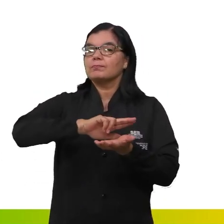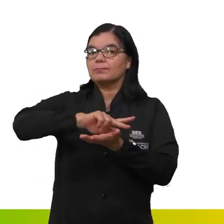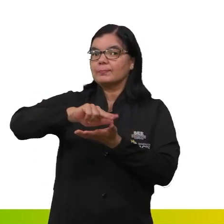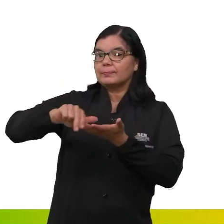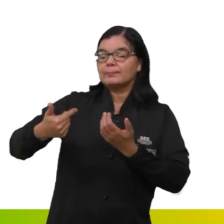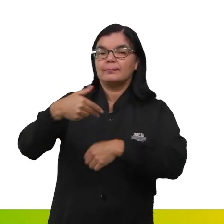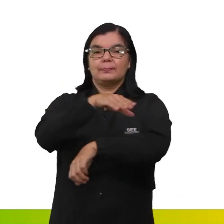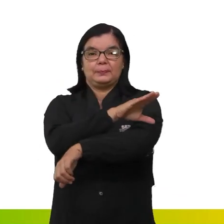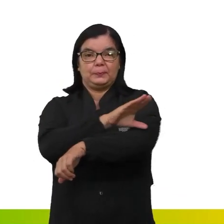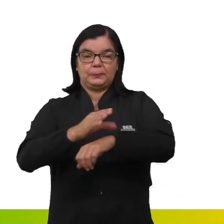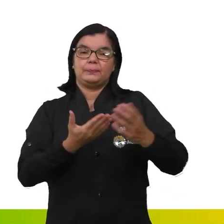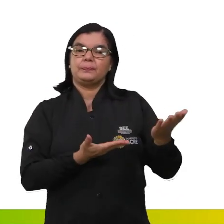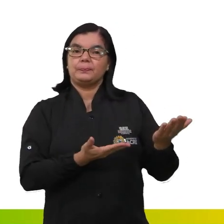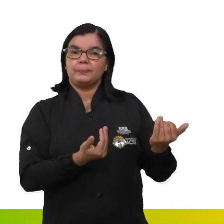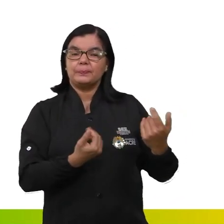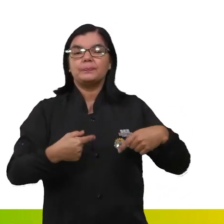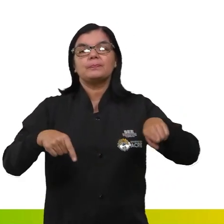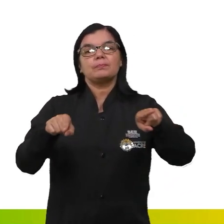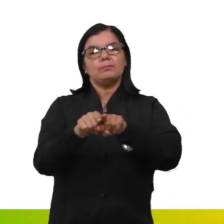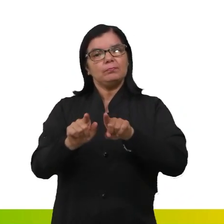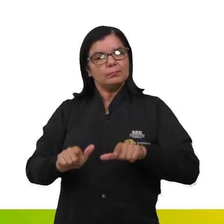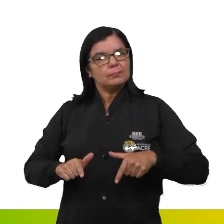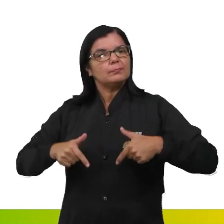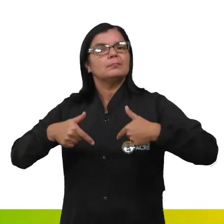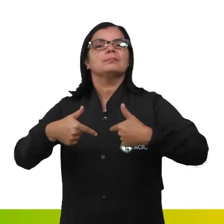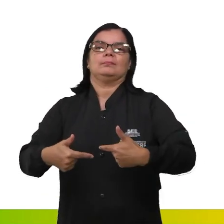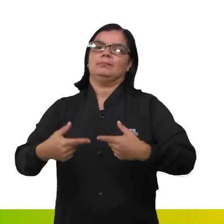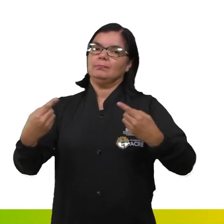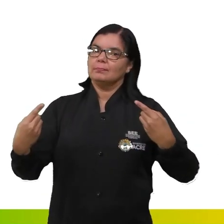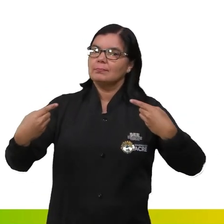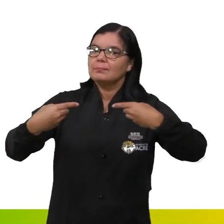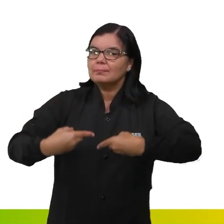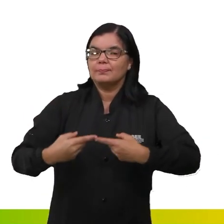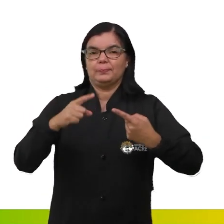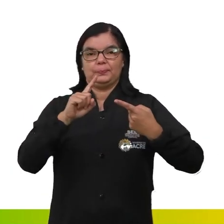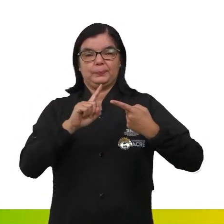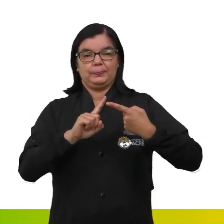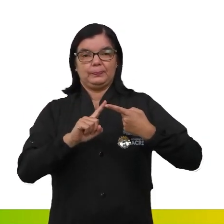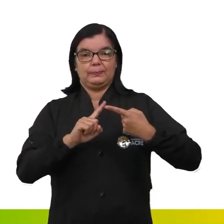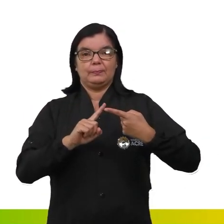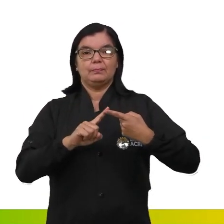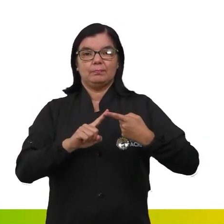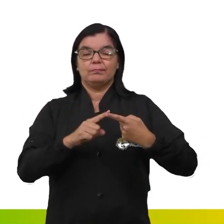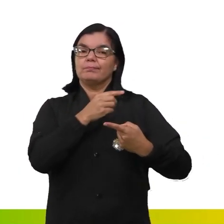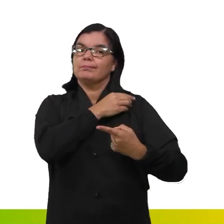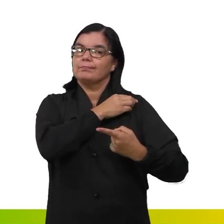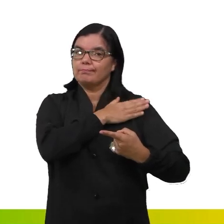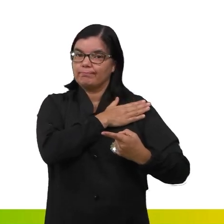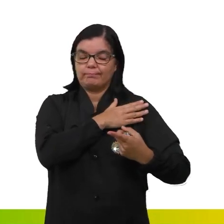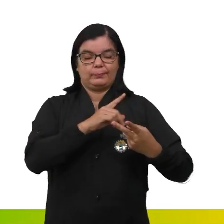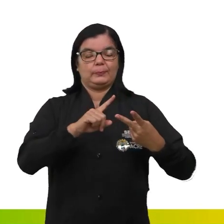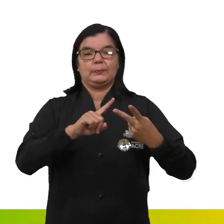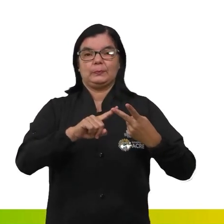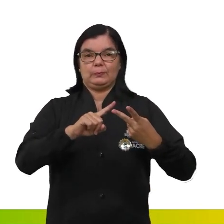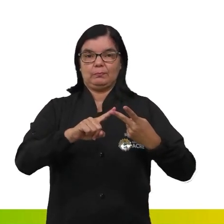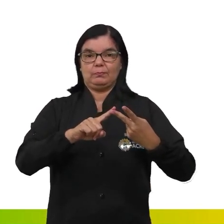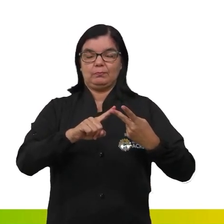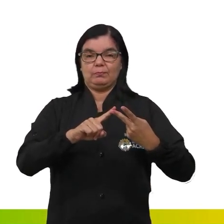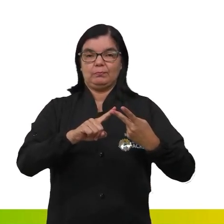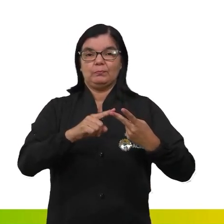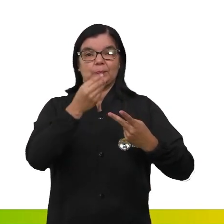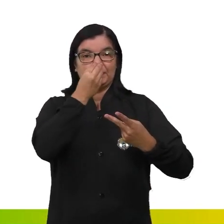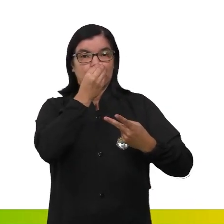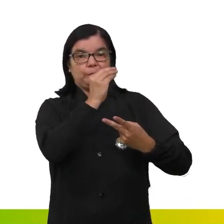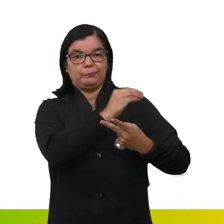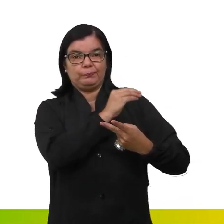multiculturalismo juvenil também enfrenta desafios, como preconceito, a